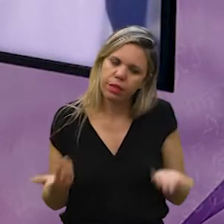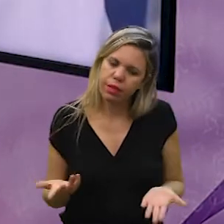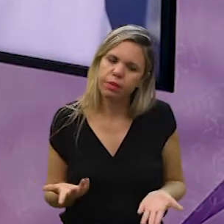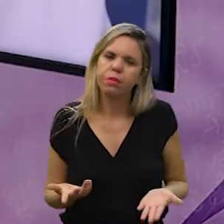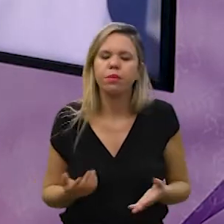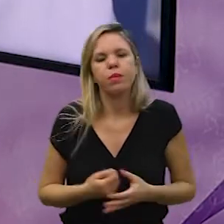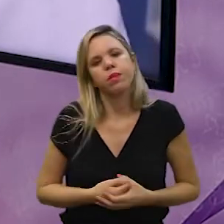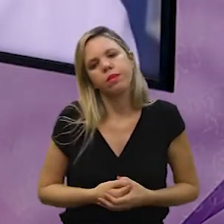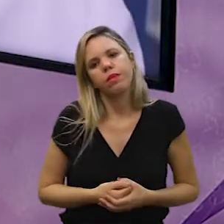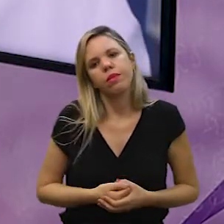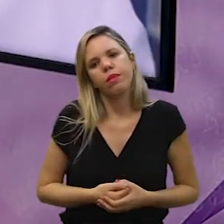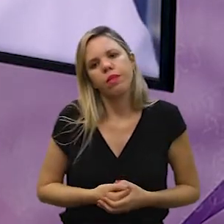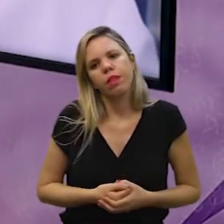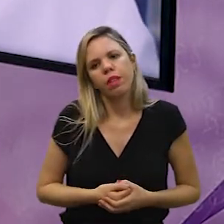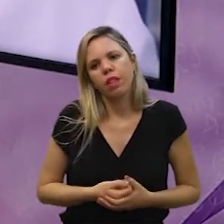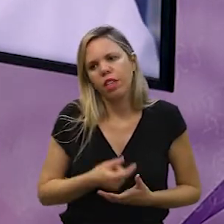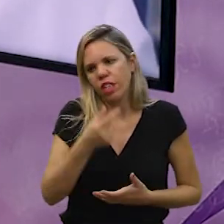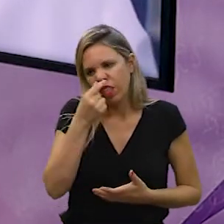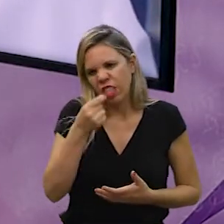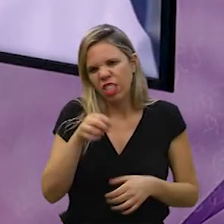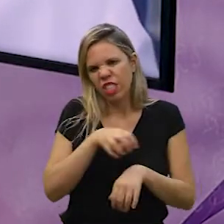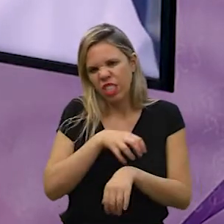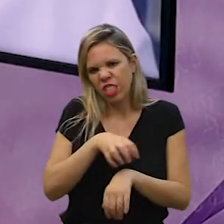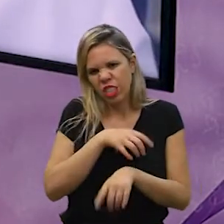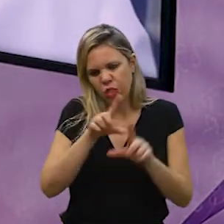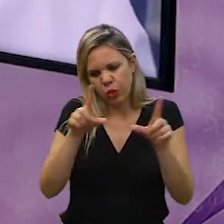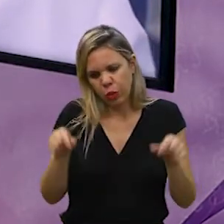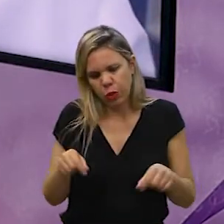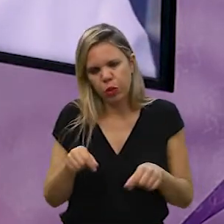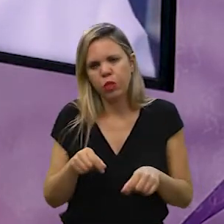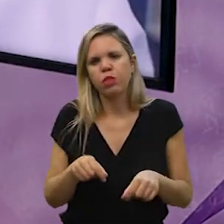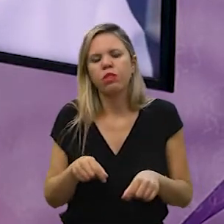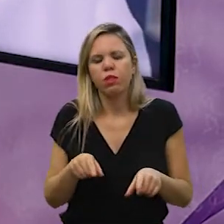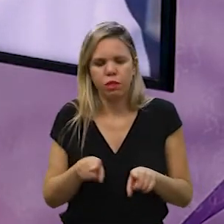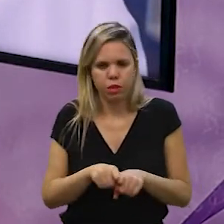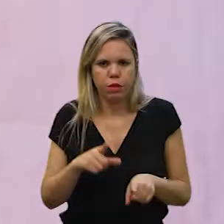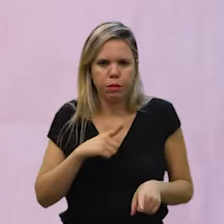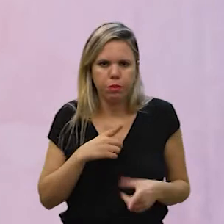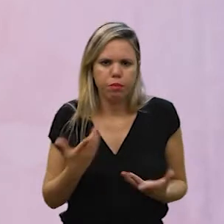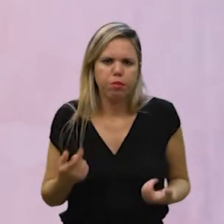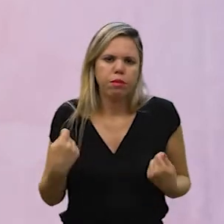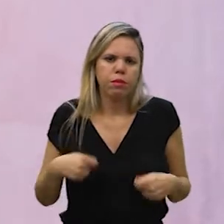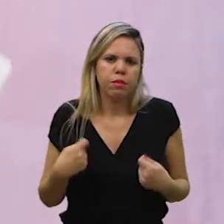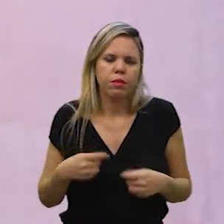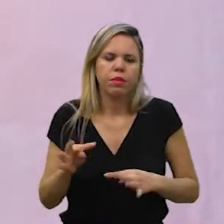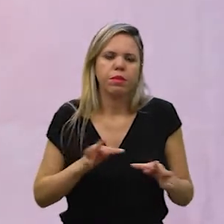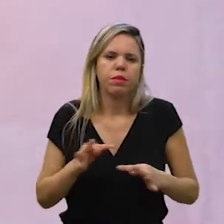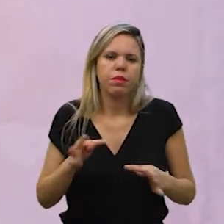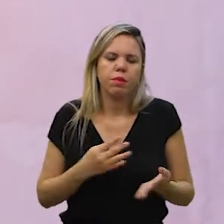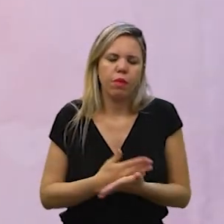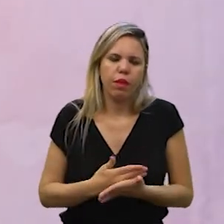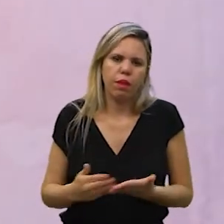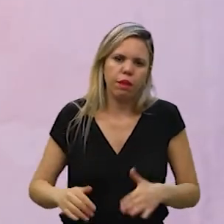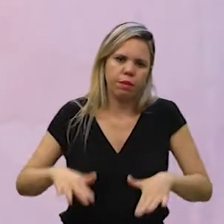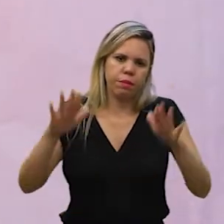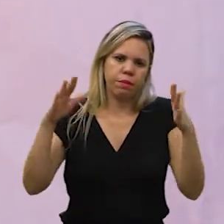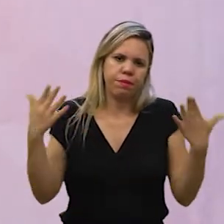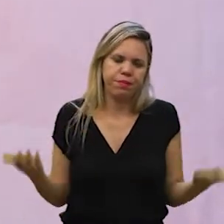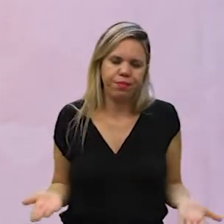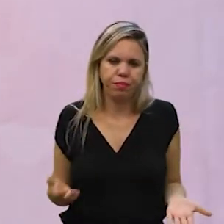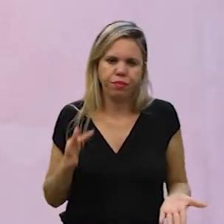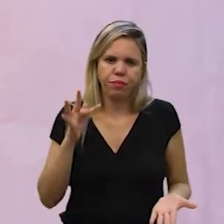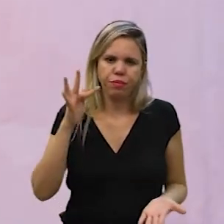A atópica, sim. Está relacionada com rinite alérgica, asma alérgica, em alguns casos, alergia alimentar. Doutor, precisa tratar desde o início,